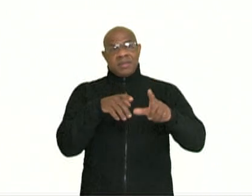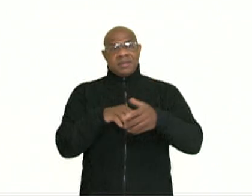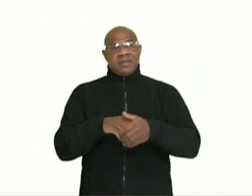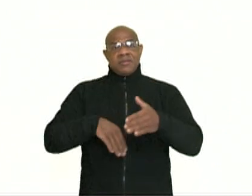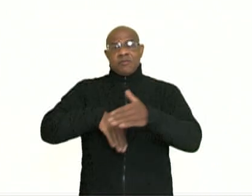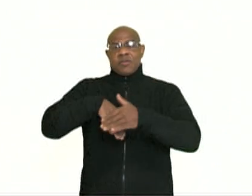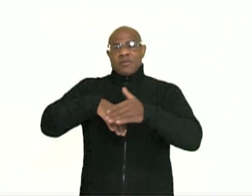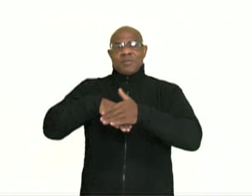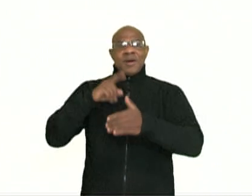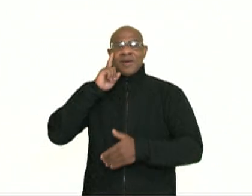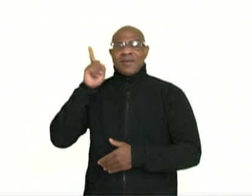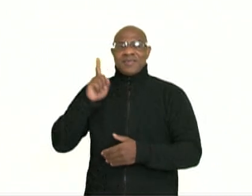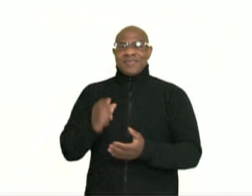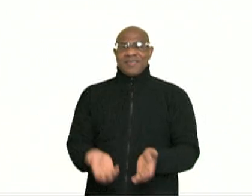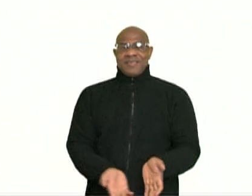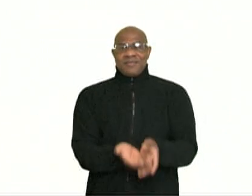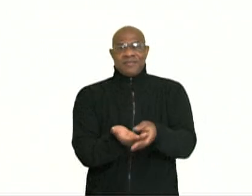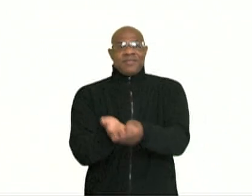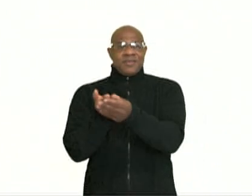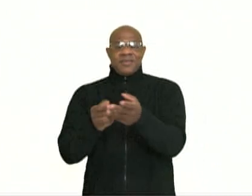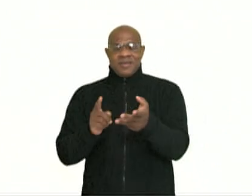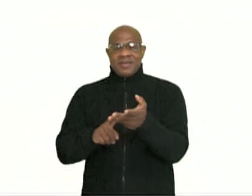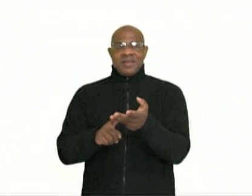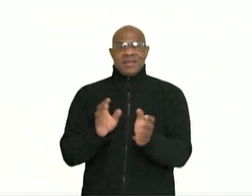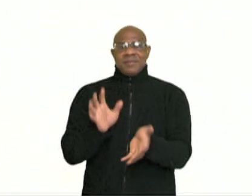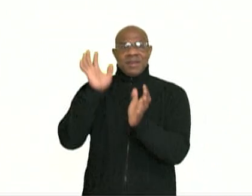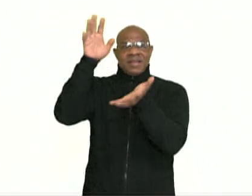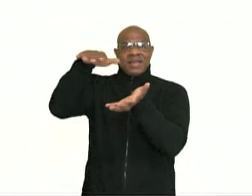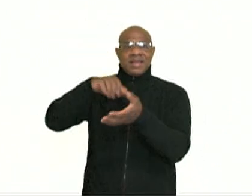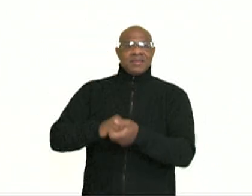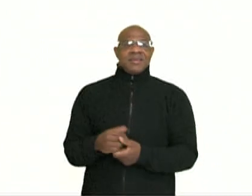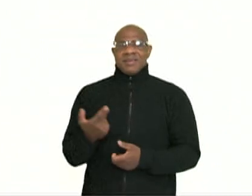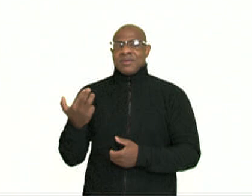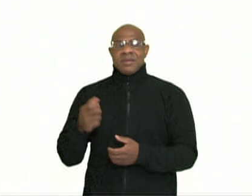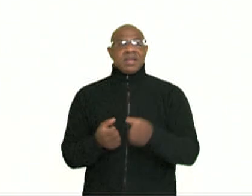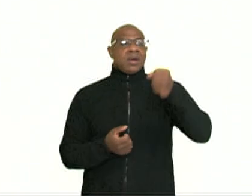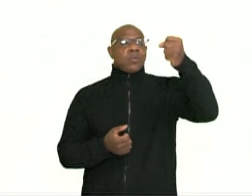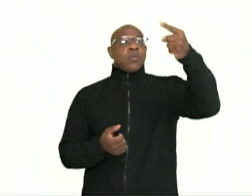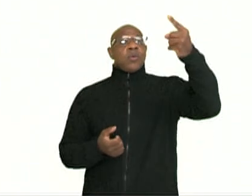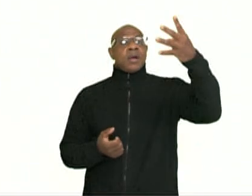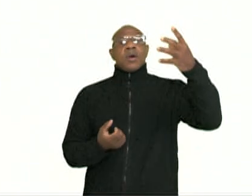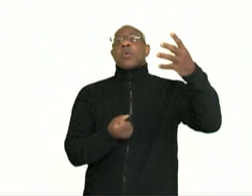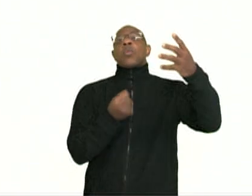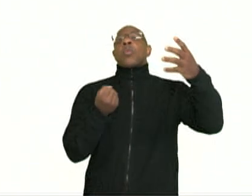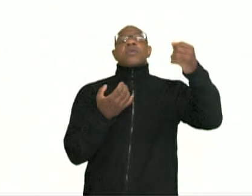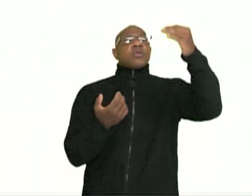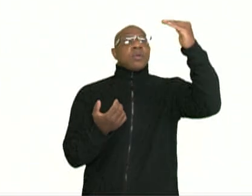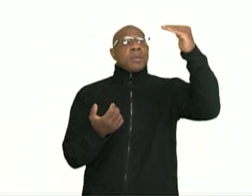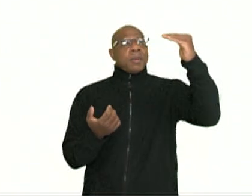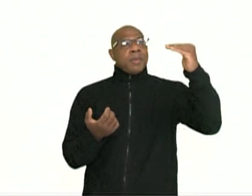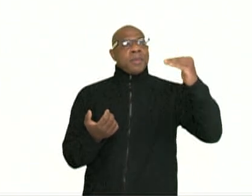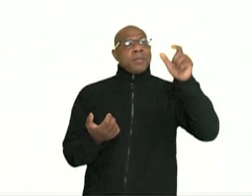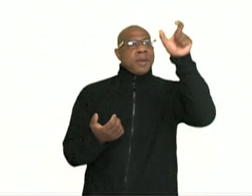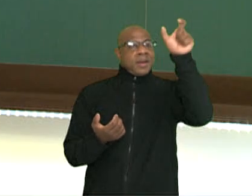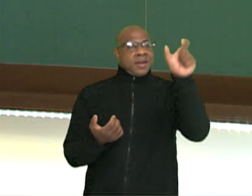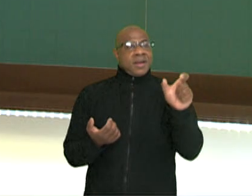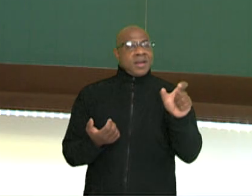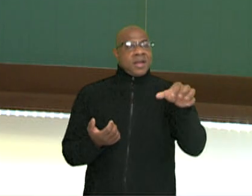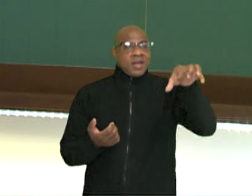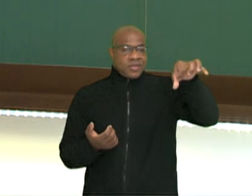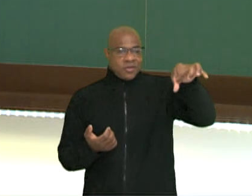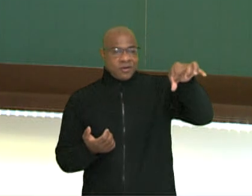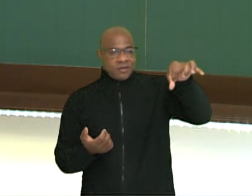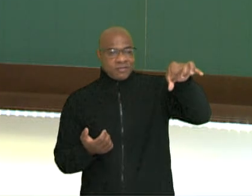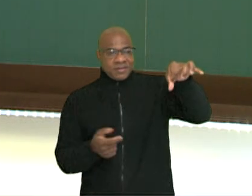9, vôlei 12, basquete 9. E aqui tem a quantidade, ó, frequência absoluta, ó. 9 está no meio do 8 e